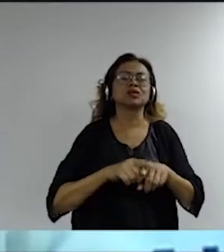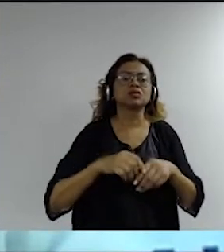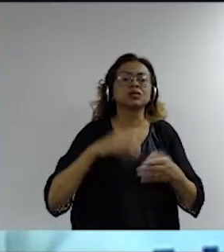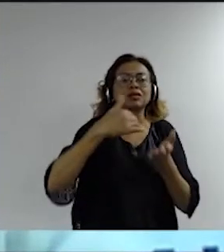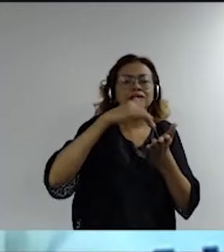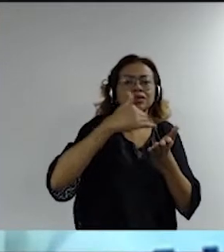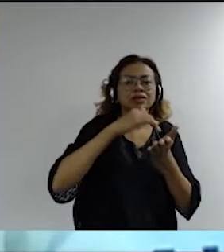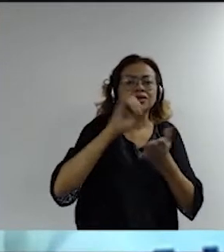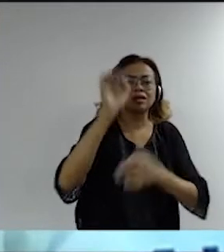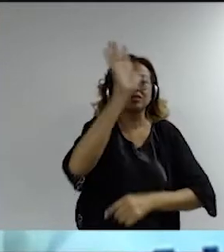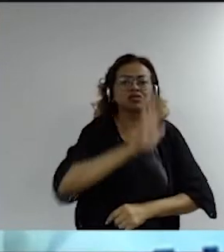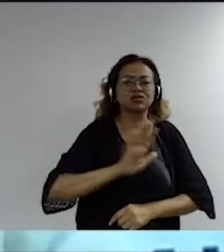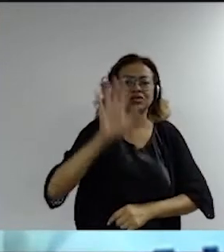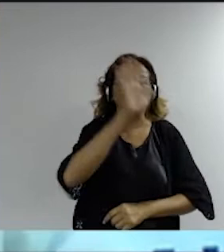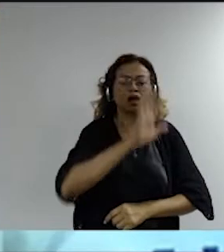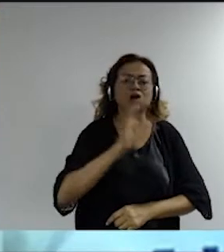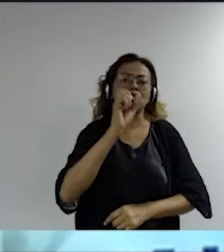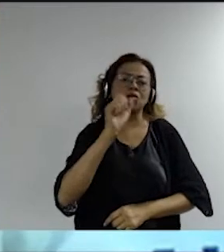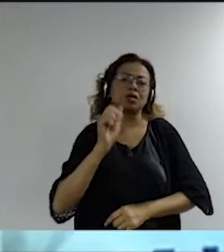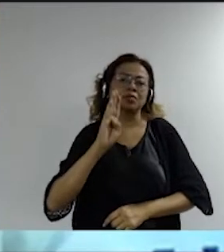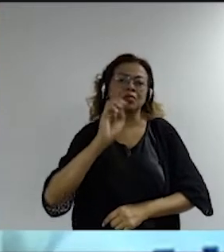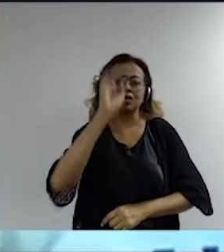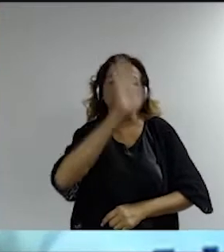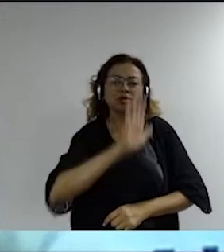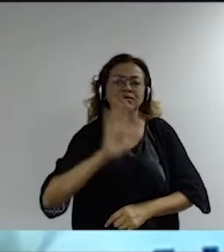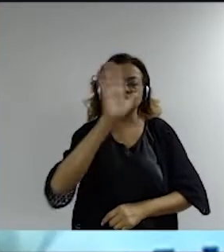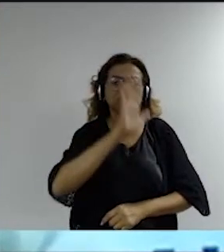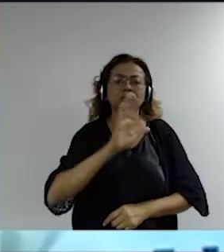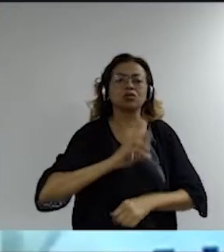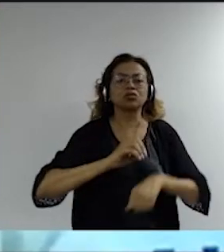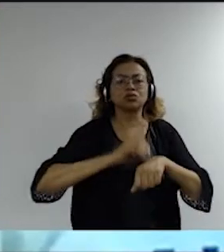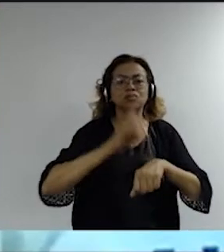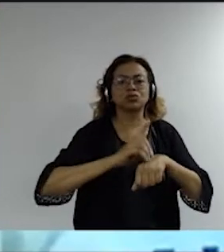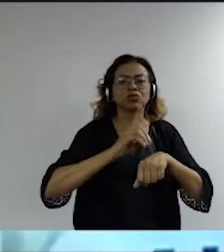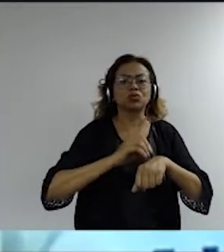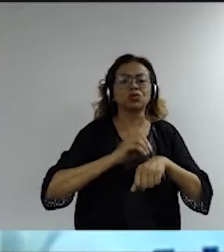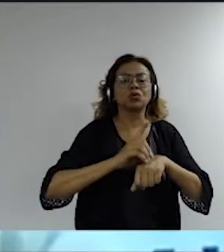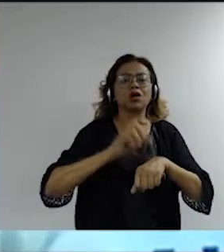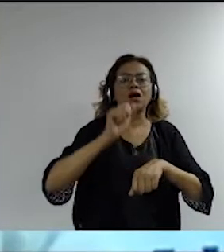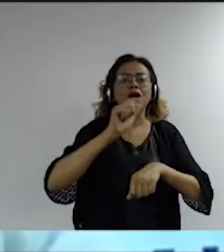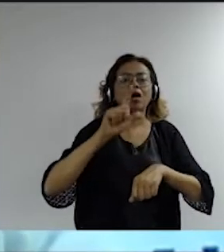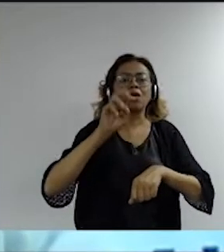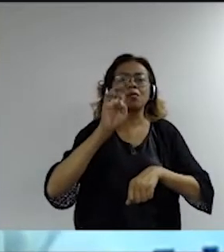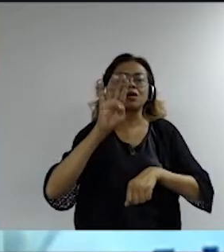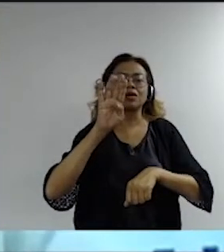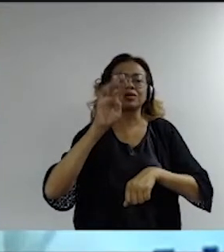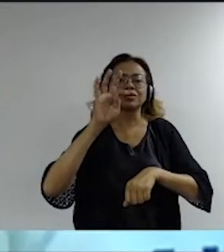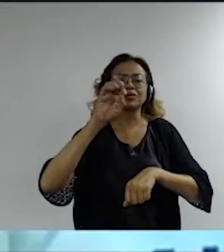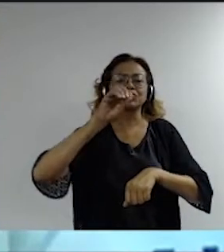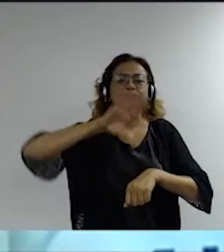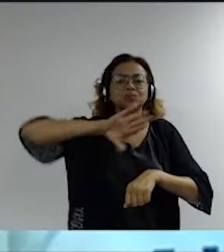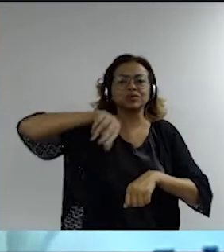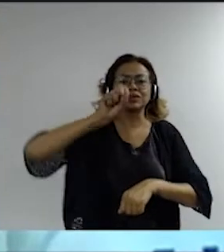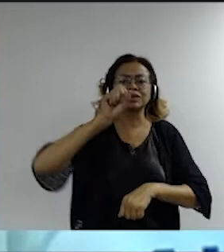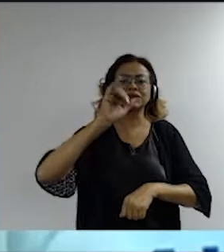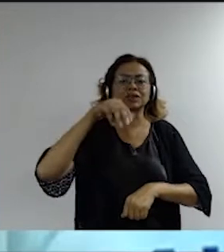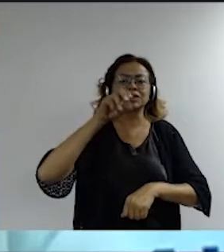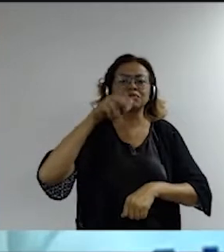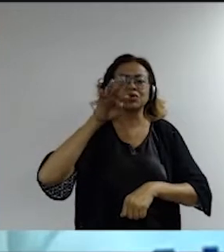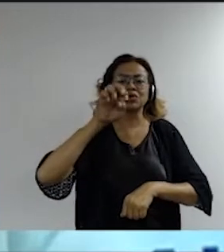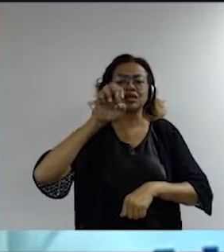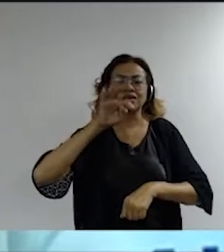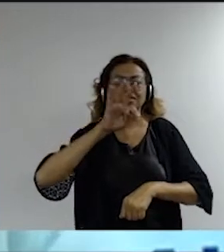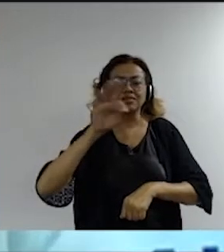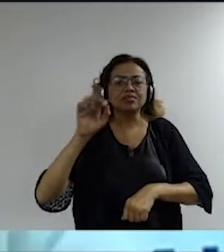e coordenador-geral do Congresso Digital, Dr. José Alberto Simonetti, a conselheira